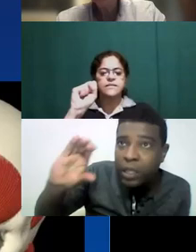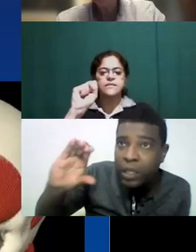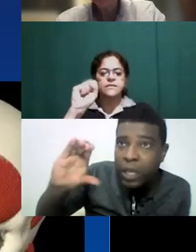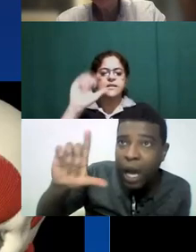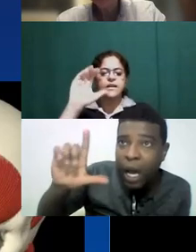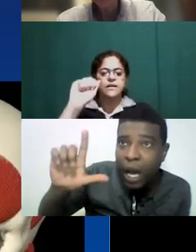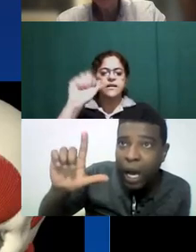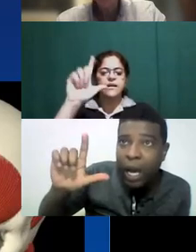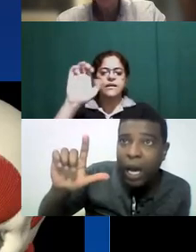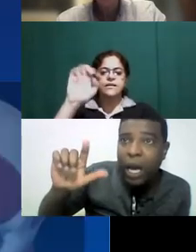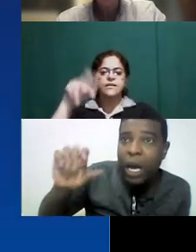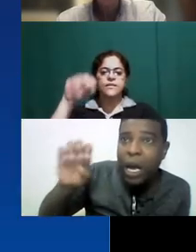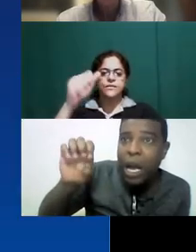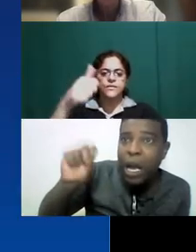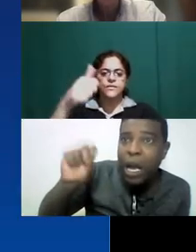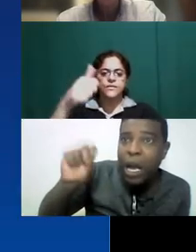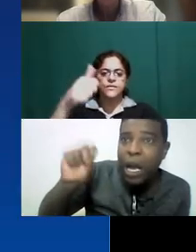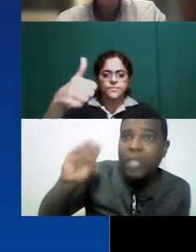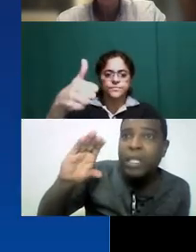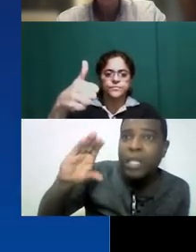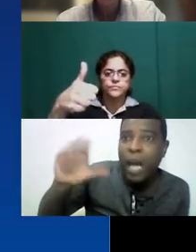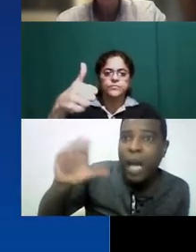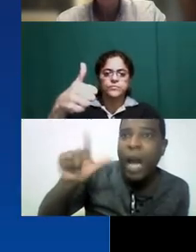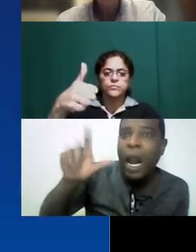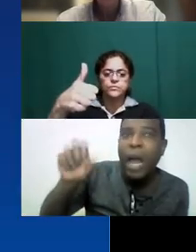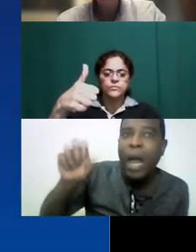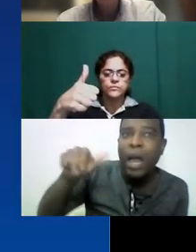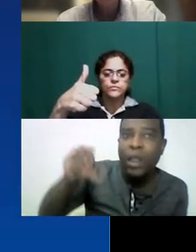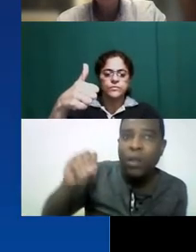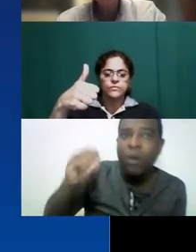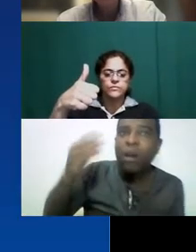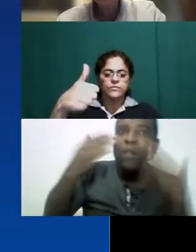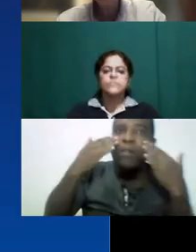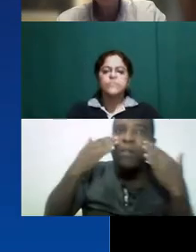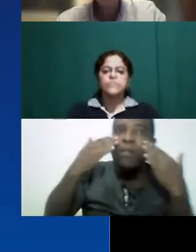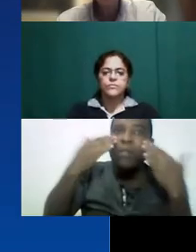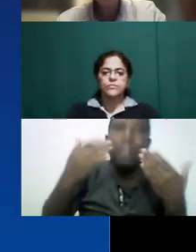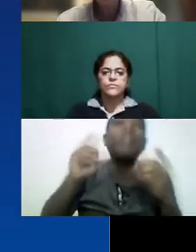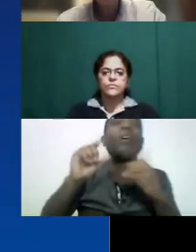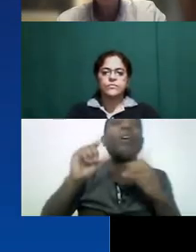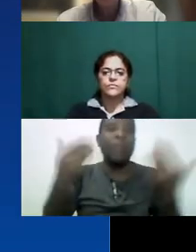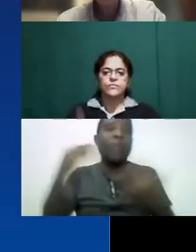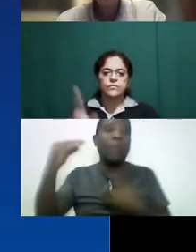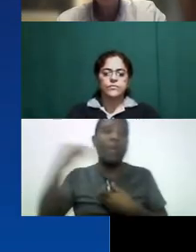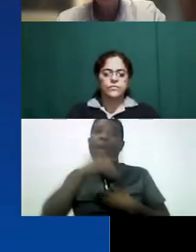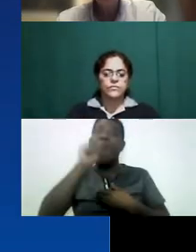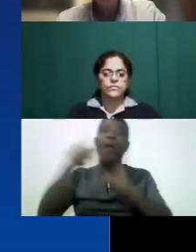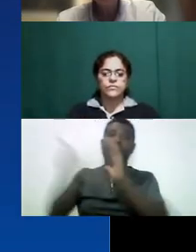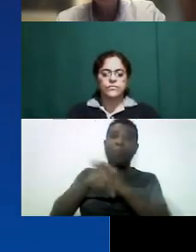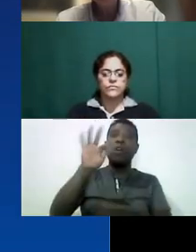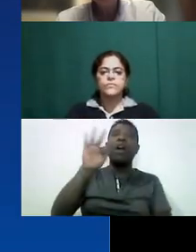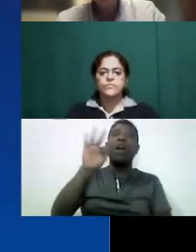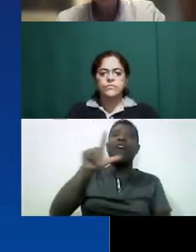e o posterior. Tá? Então, os escalenos, eles são flexores, né? No caso,